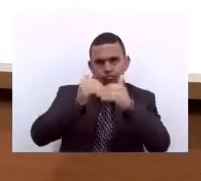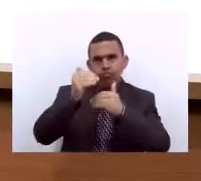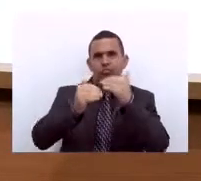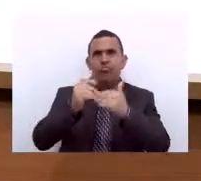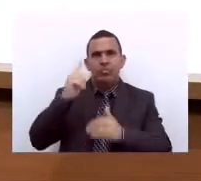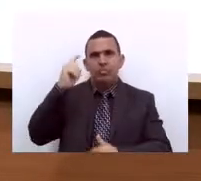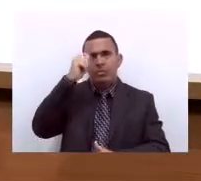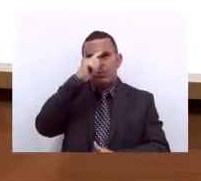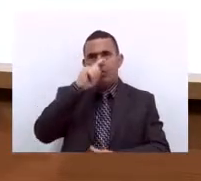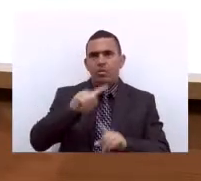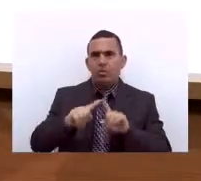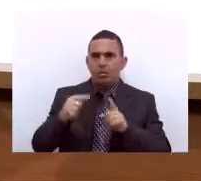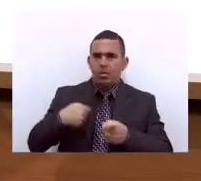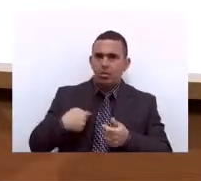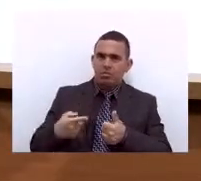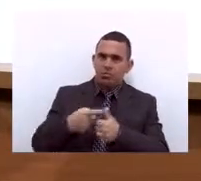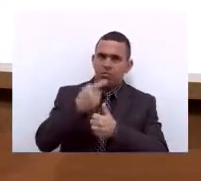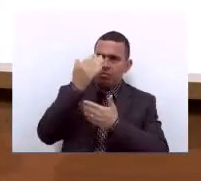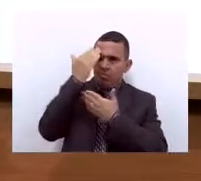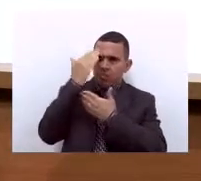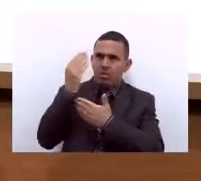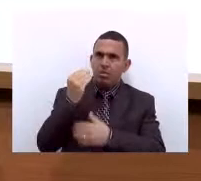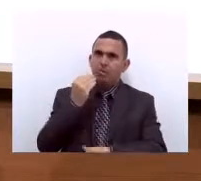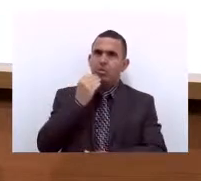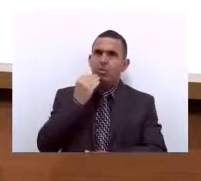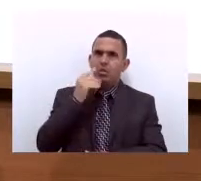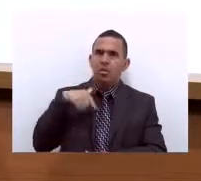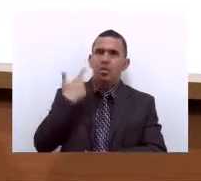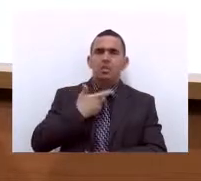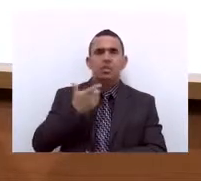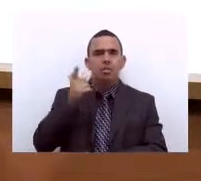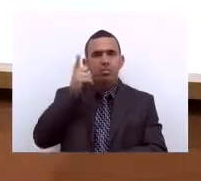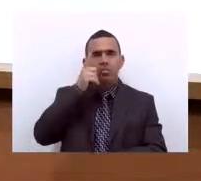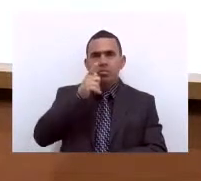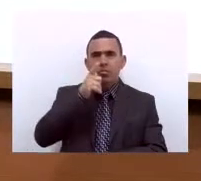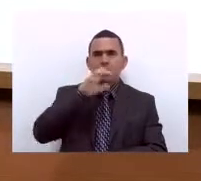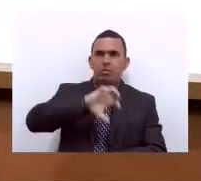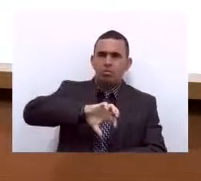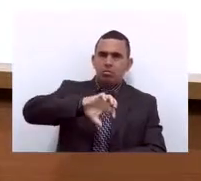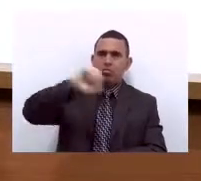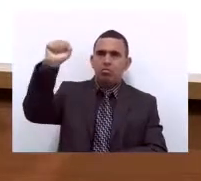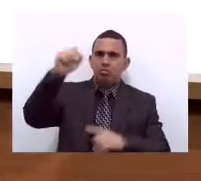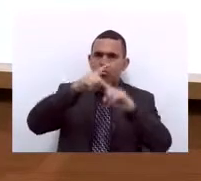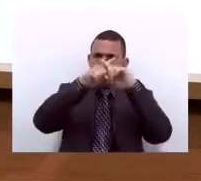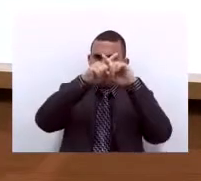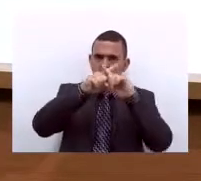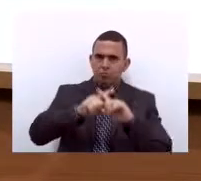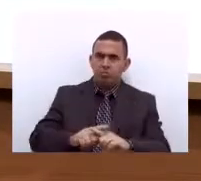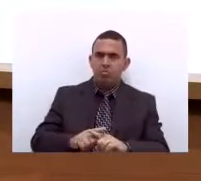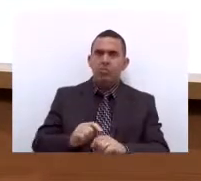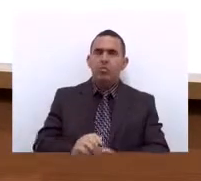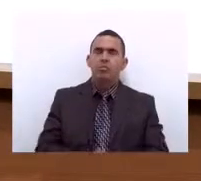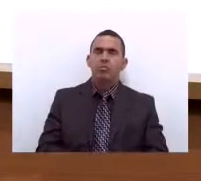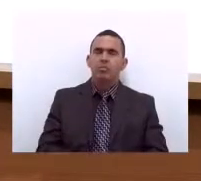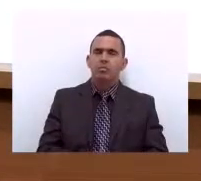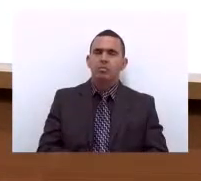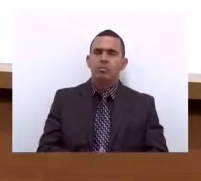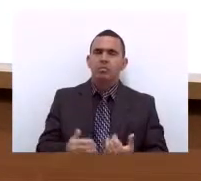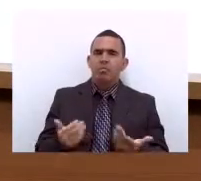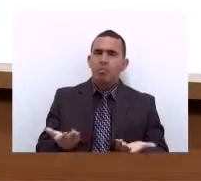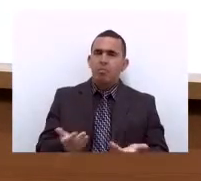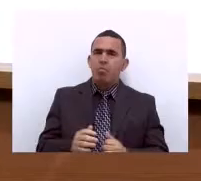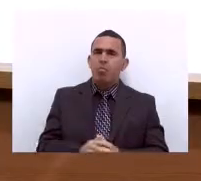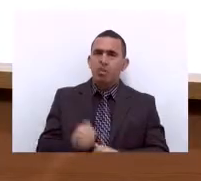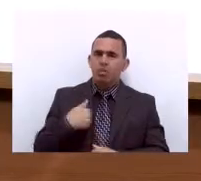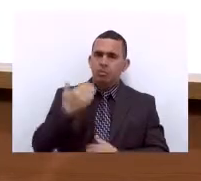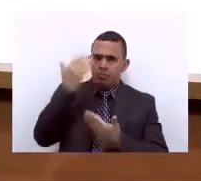conseguir. Gostaria de agradecer a oportunidade, a gente conseguiu chegar num campeonato onde quase ninguém chega. Então,